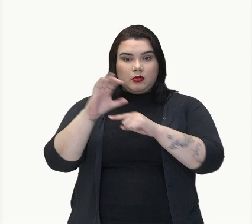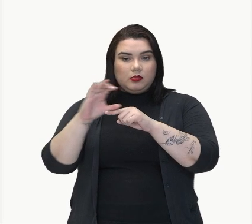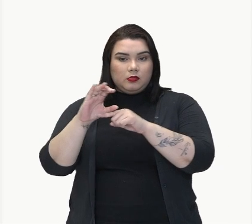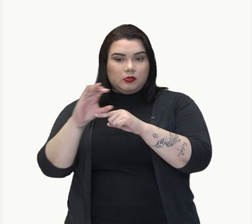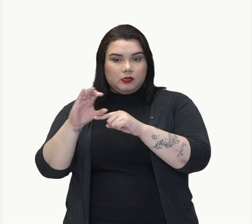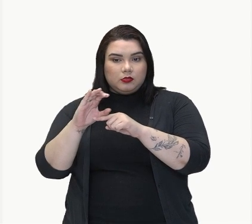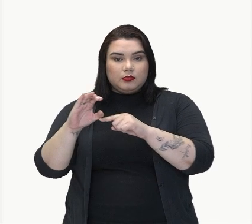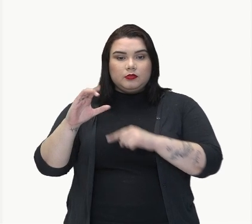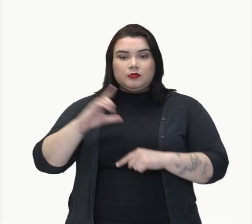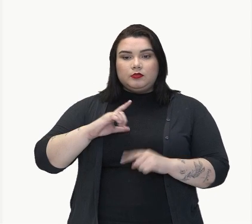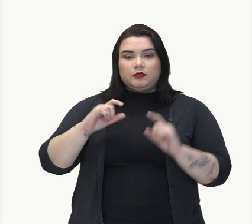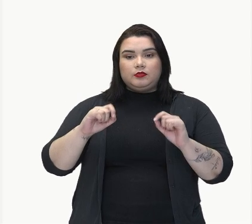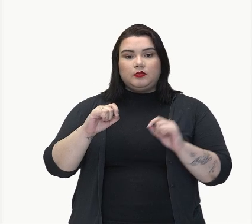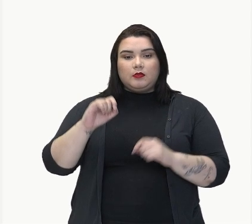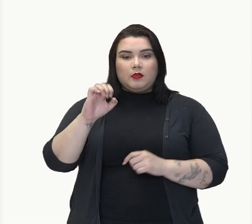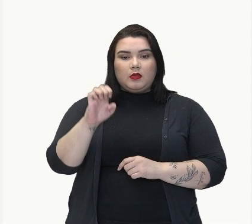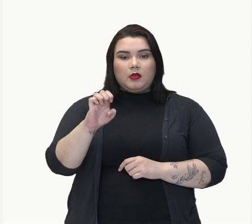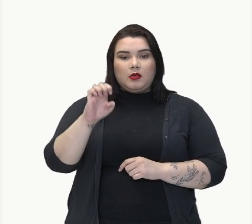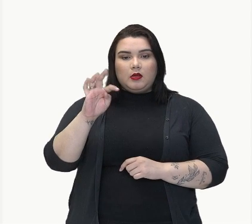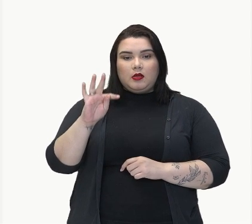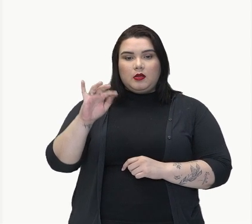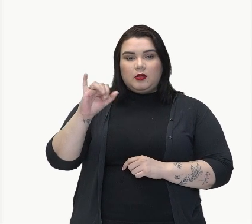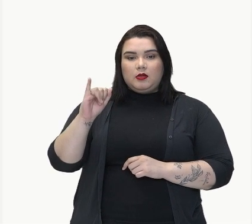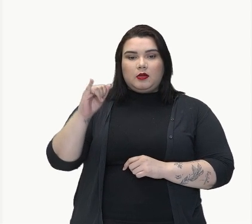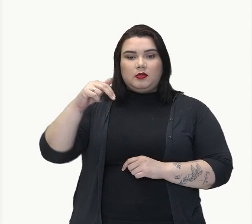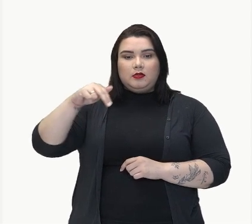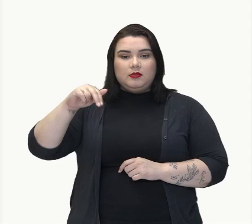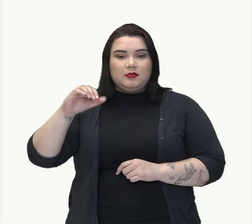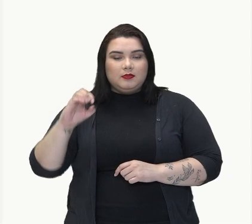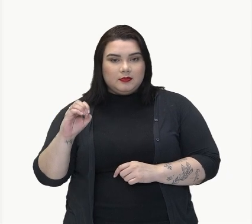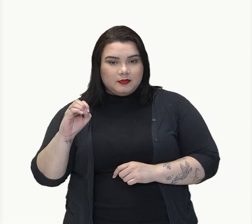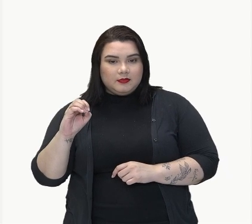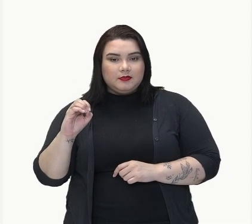é o etino.